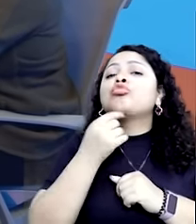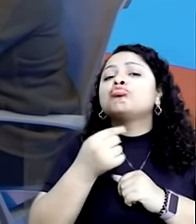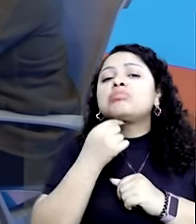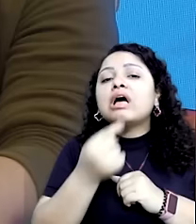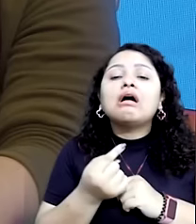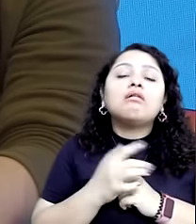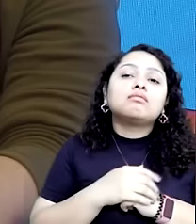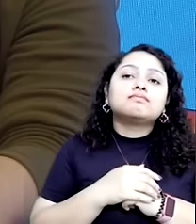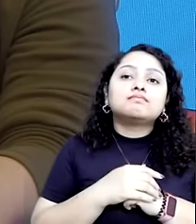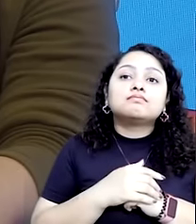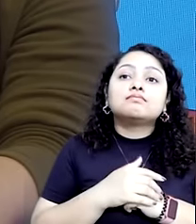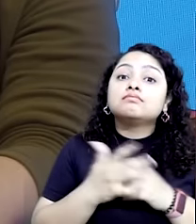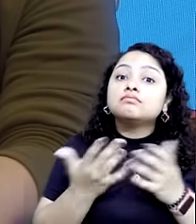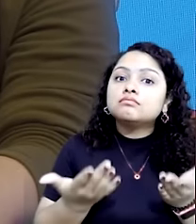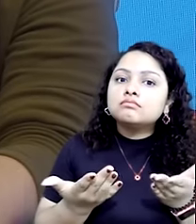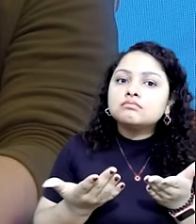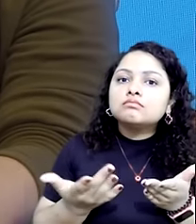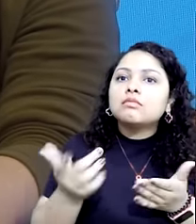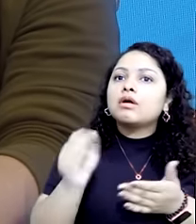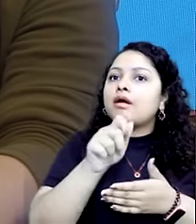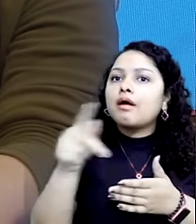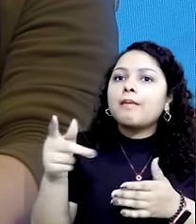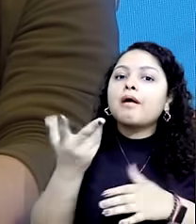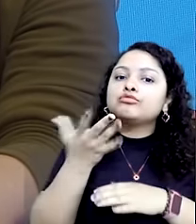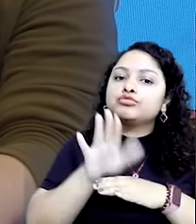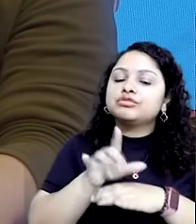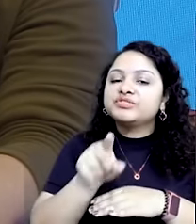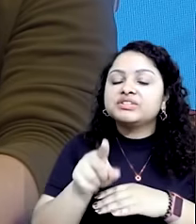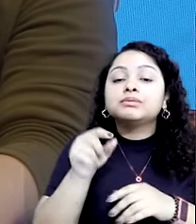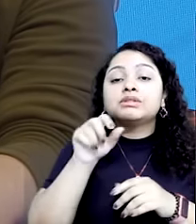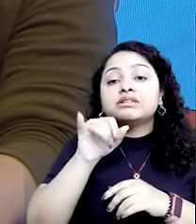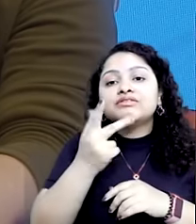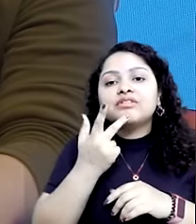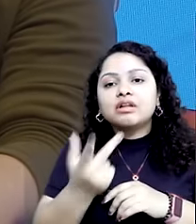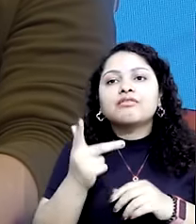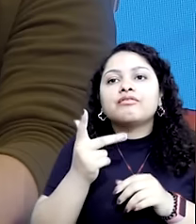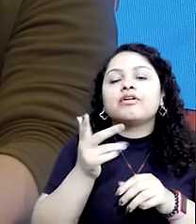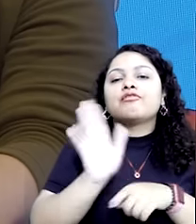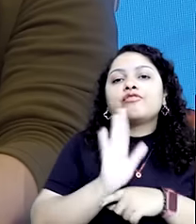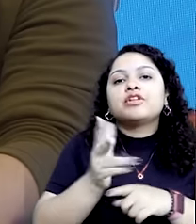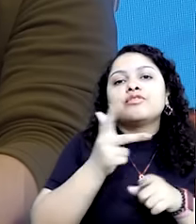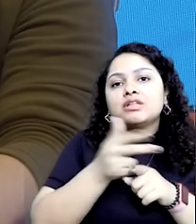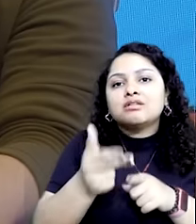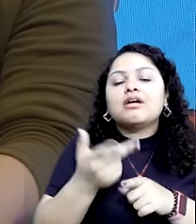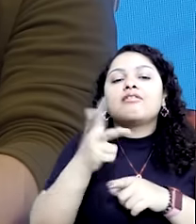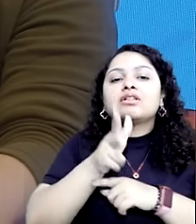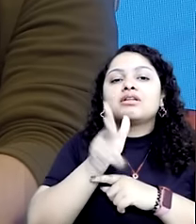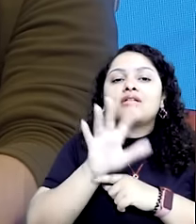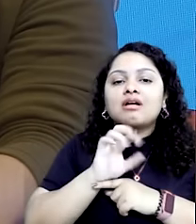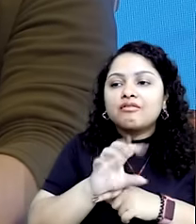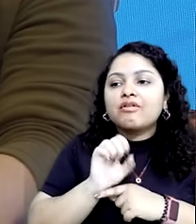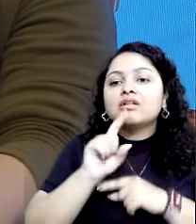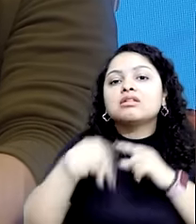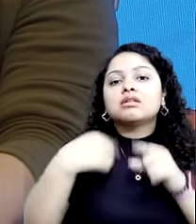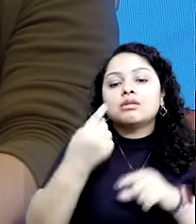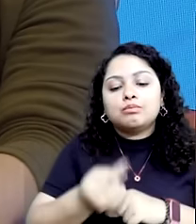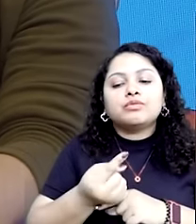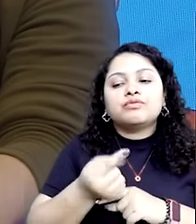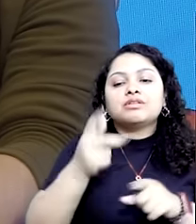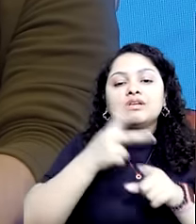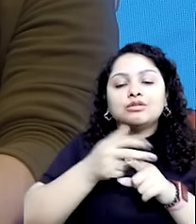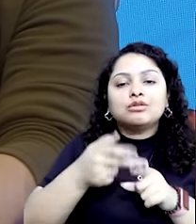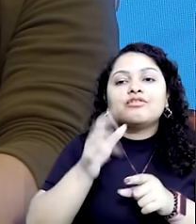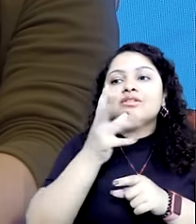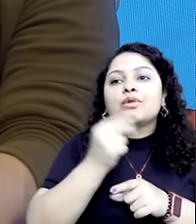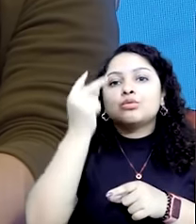essas coisas então essa questão dos aplicativos ajuda porque se você para falar que ele vai ter que editar um vídeo você vai ter que gravar que já é difícil depois ele vai ter que editar que vai